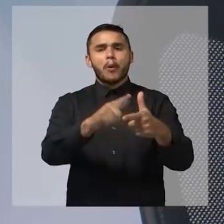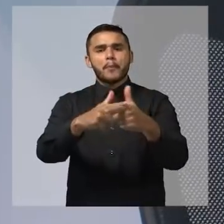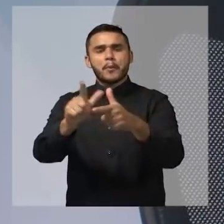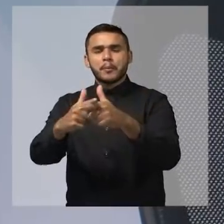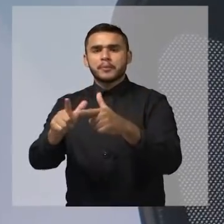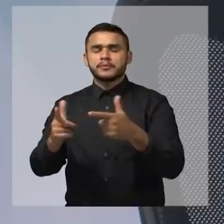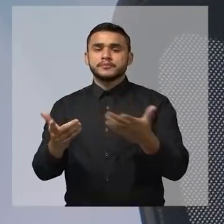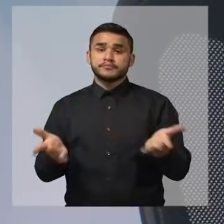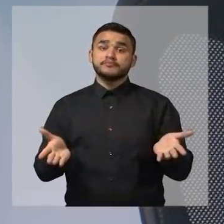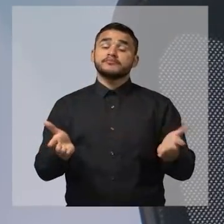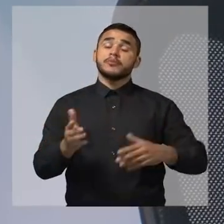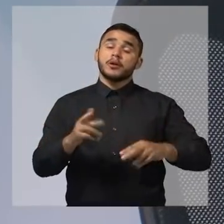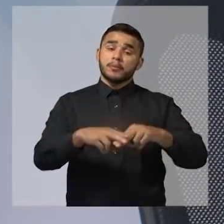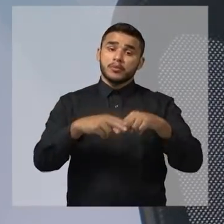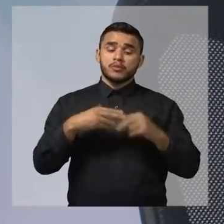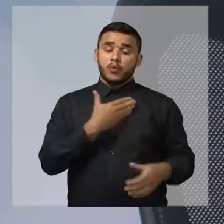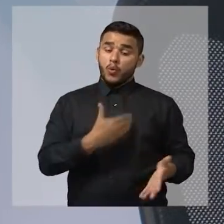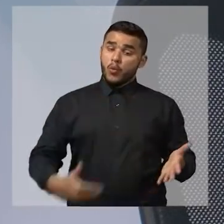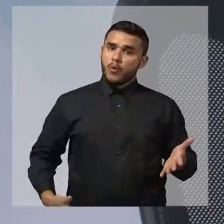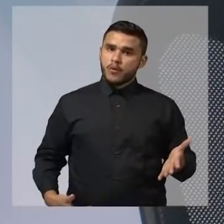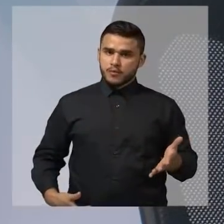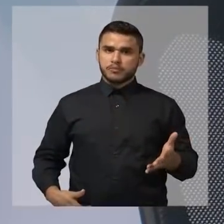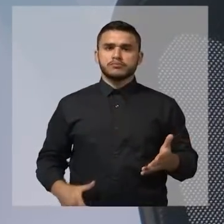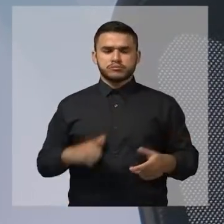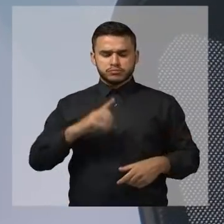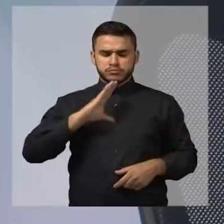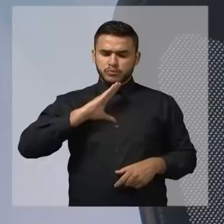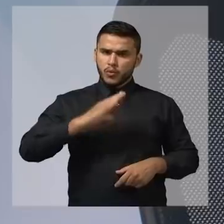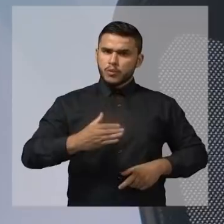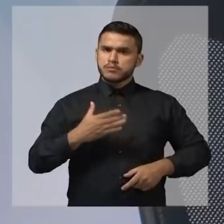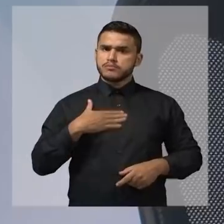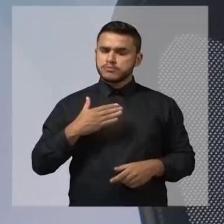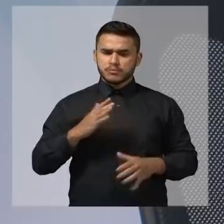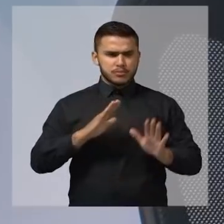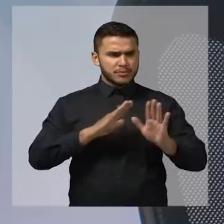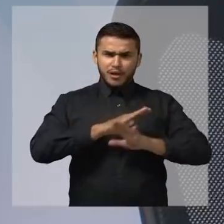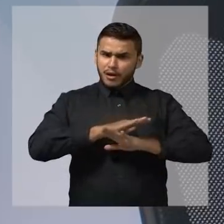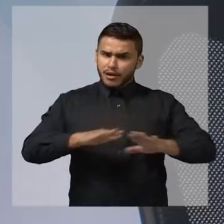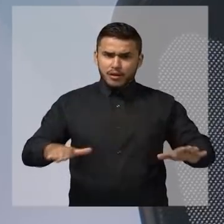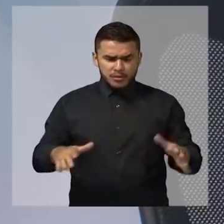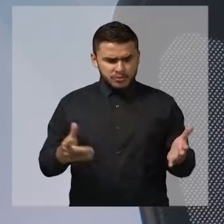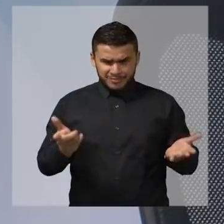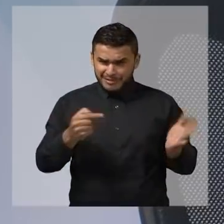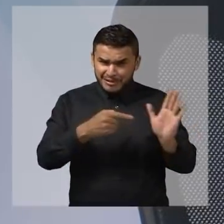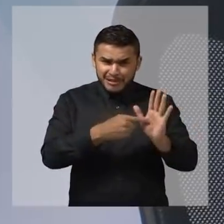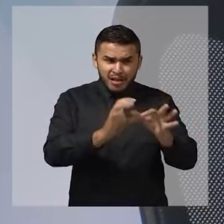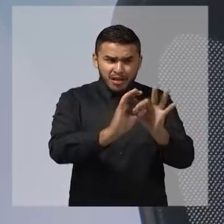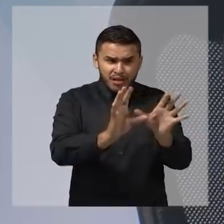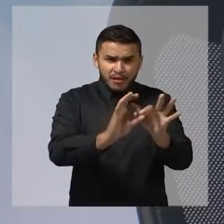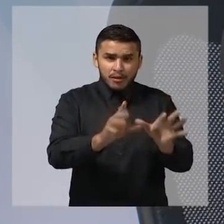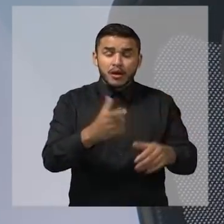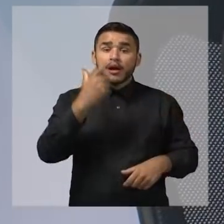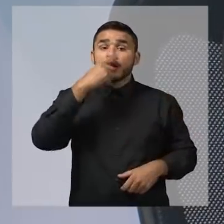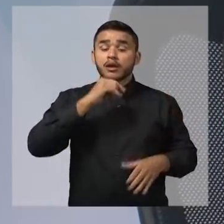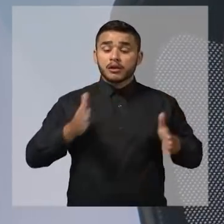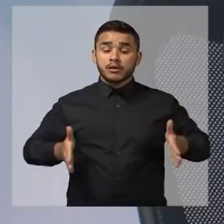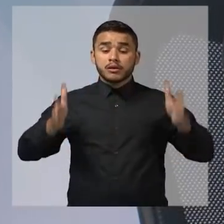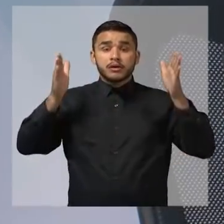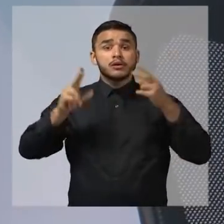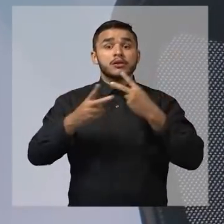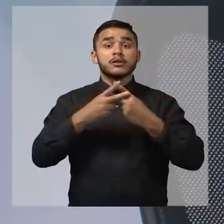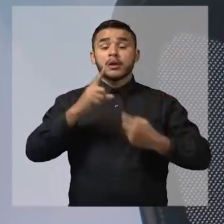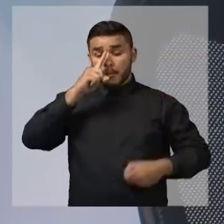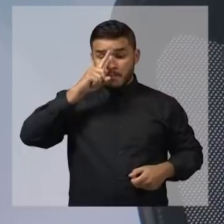o governador teve a coragem, né, e a determinação de colocar um ponto final nisso. Ou seja, quem manda dentro da unidade prisional é o